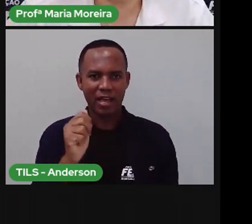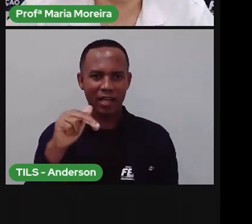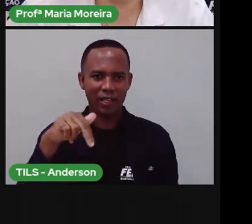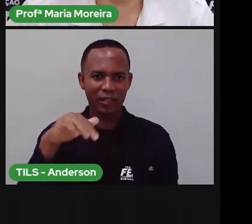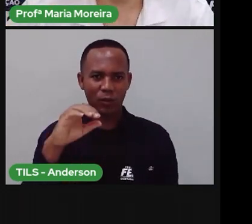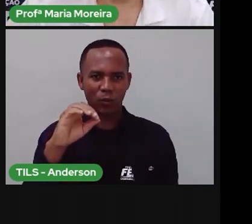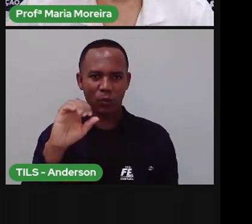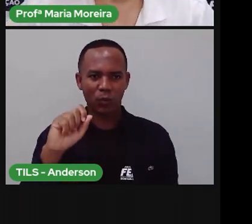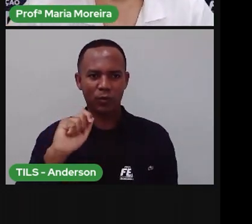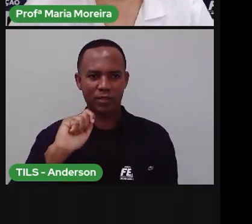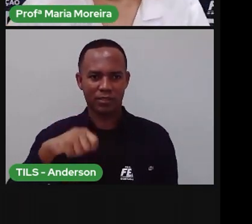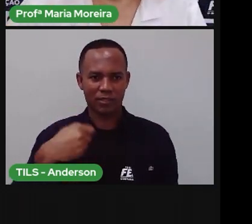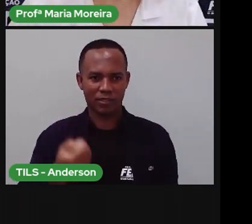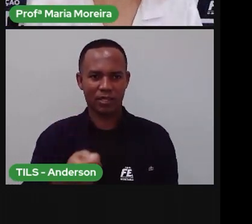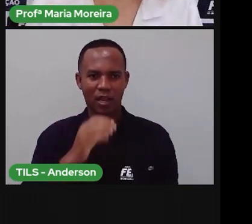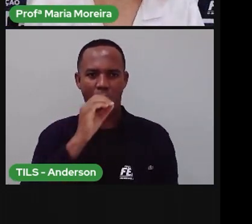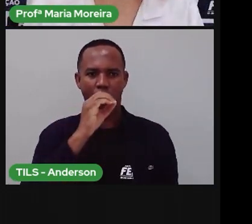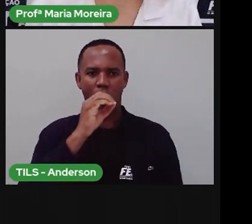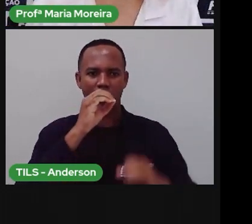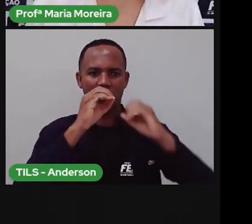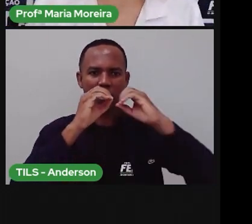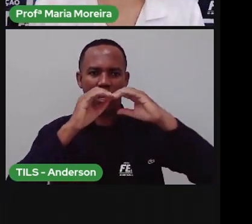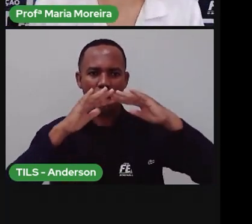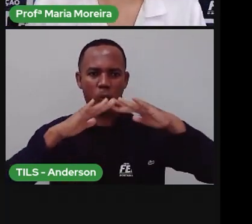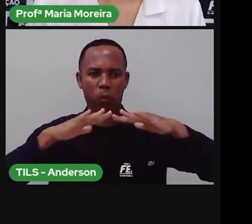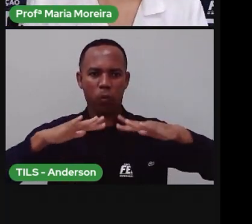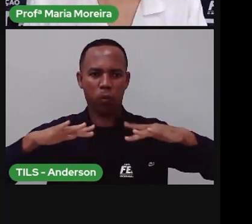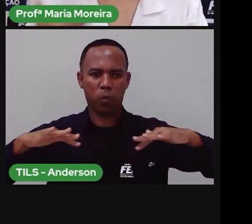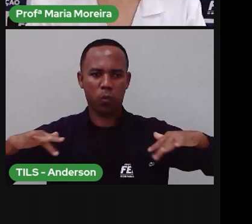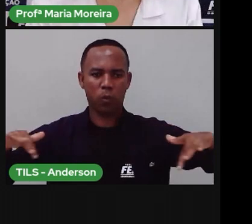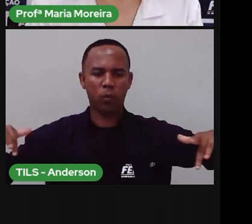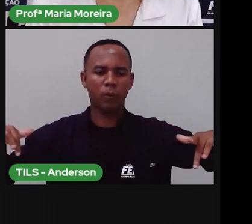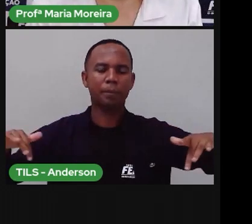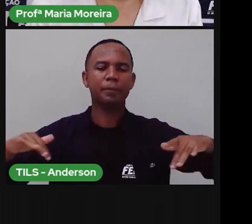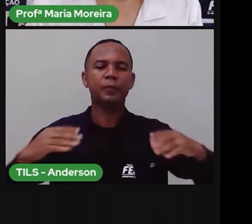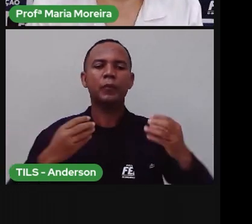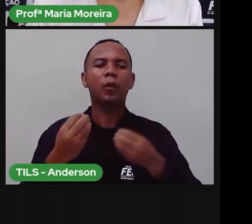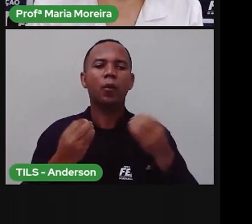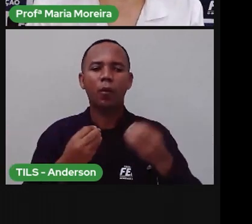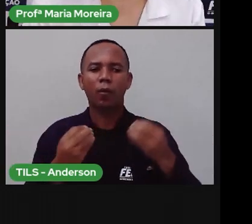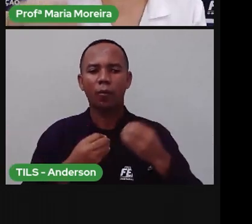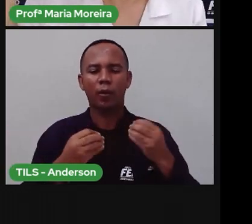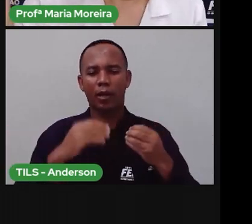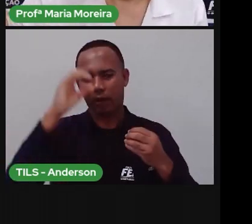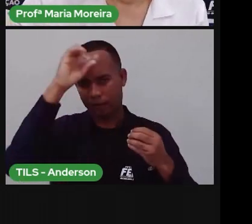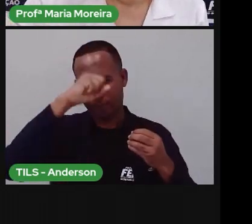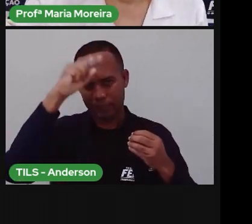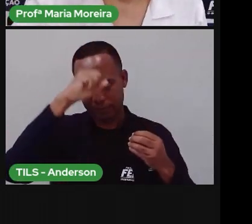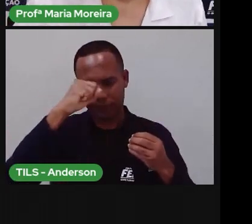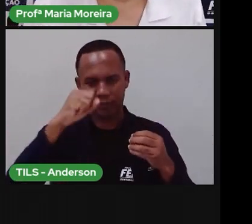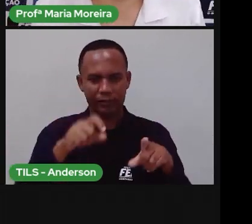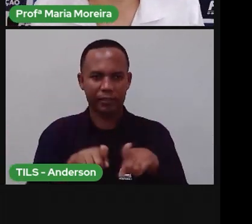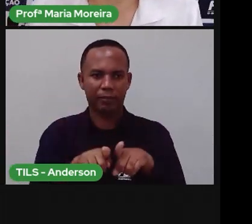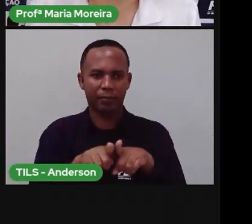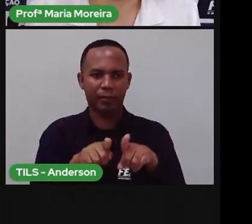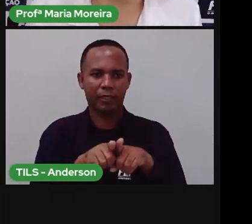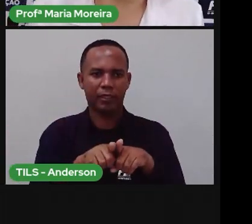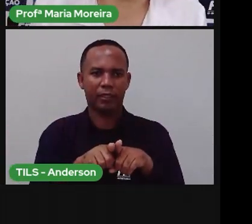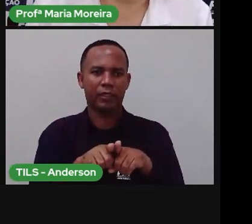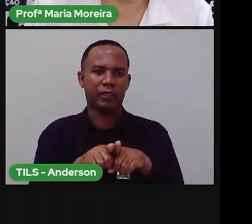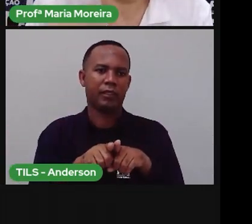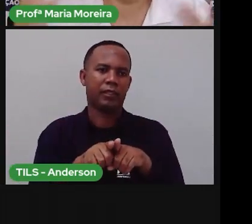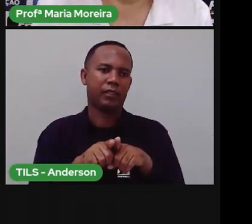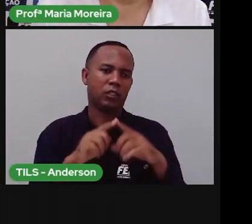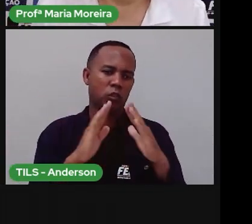para você, né? E para quem não sabe, a gente vai aprender também um pouquinho sobre o oceano agora e uma aula que a Pró vai passar aqui